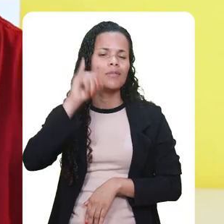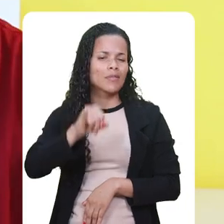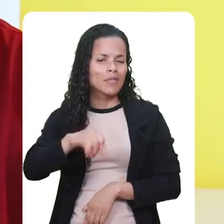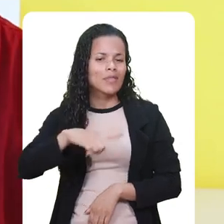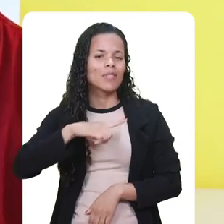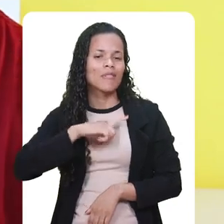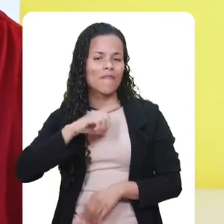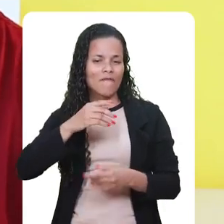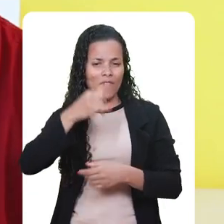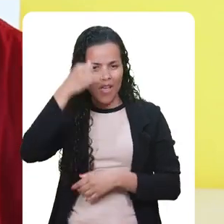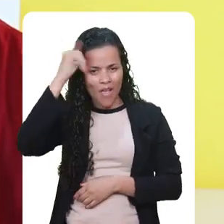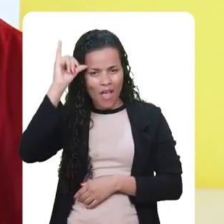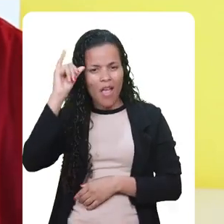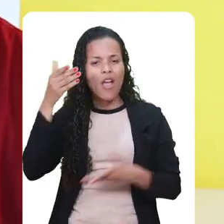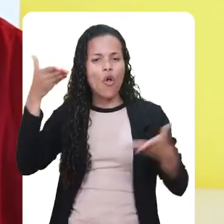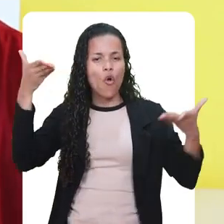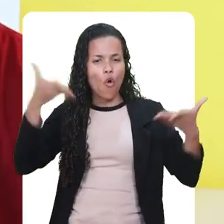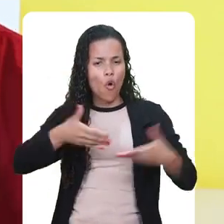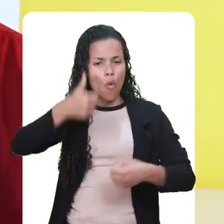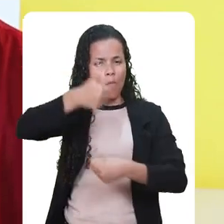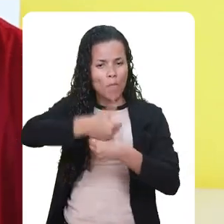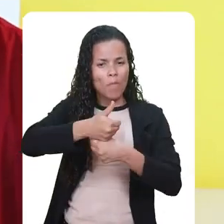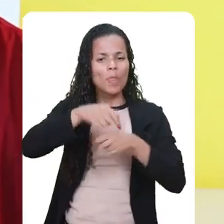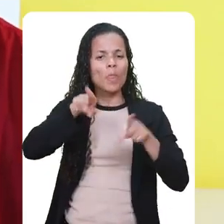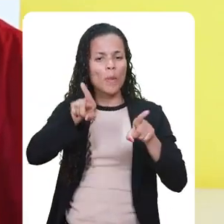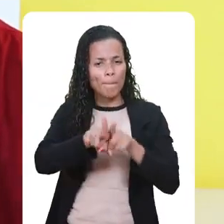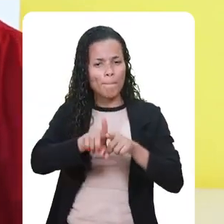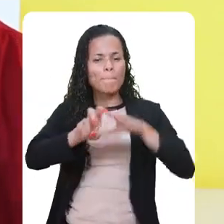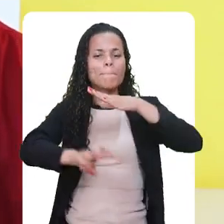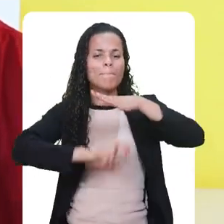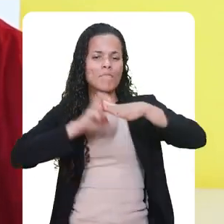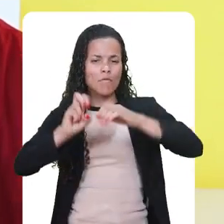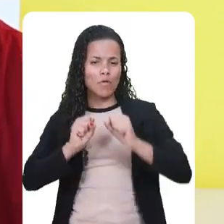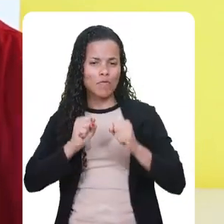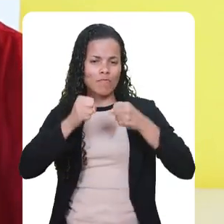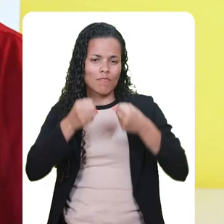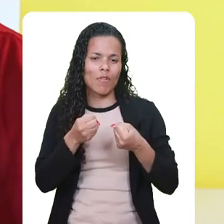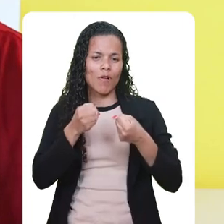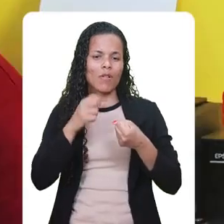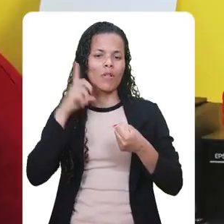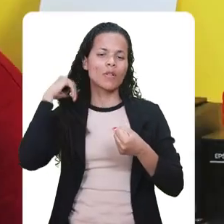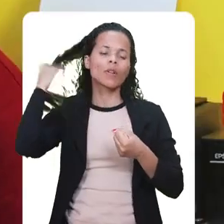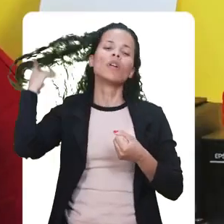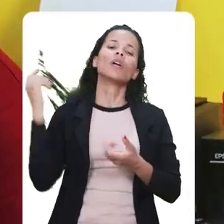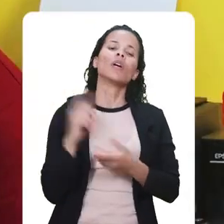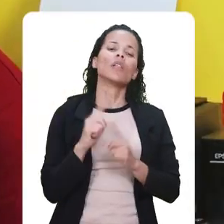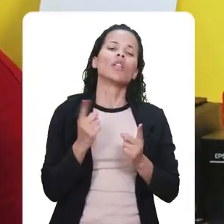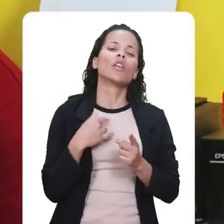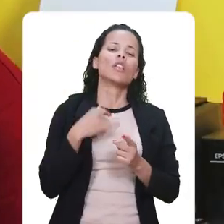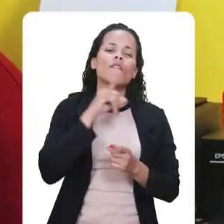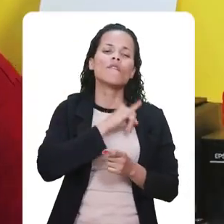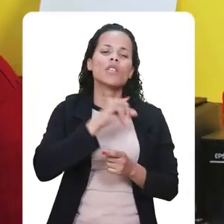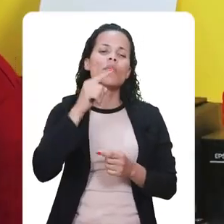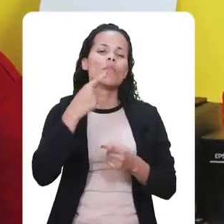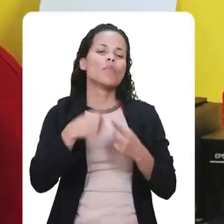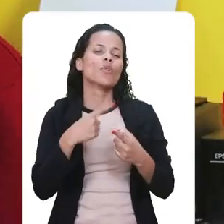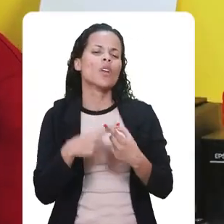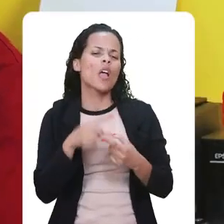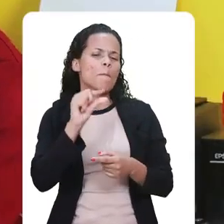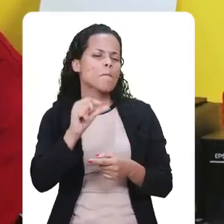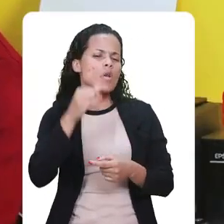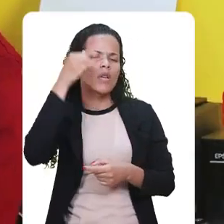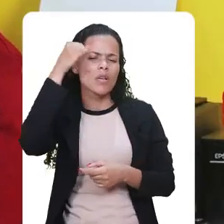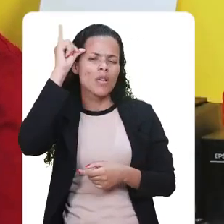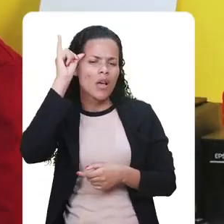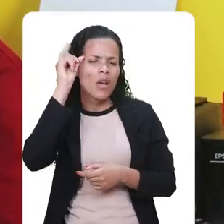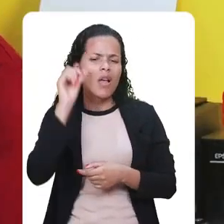se existir os bois constituídos, existe um comércio forte. Não adianta dizer assim, porque o boi é